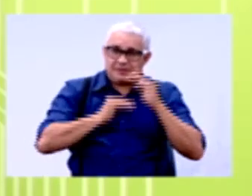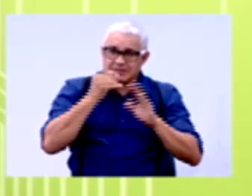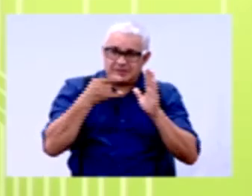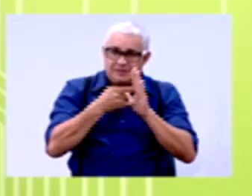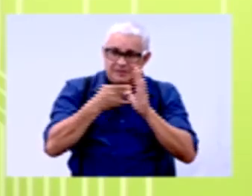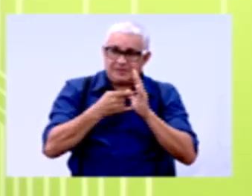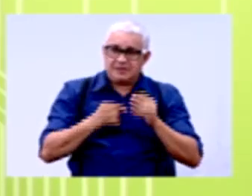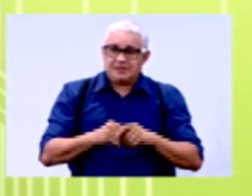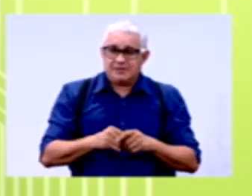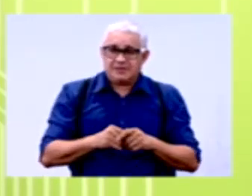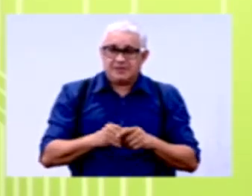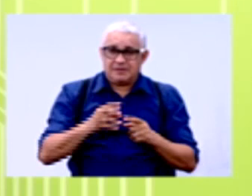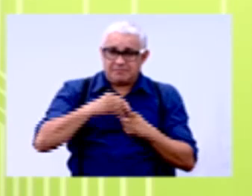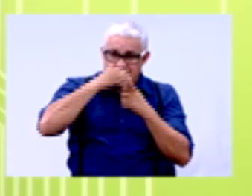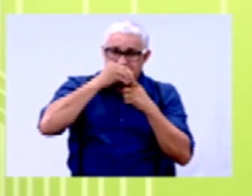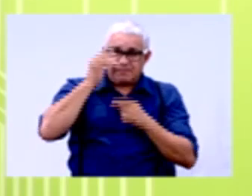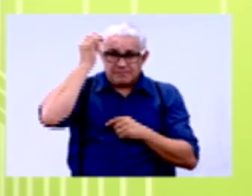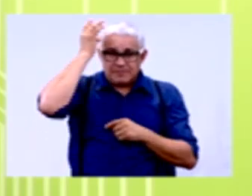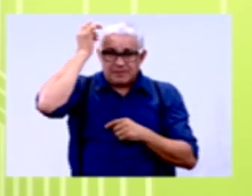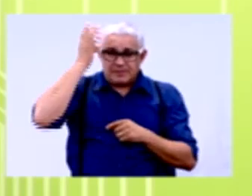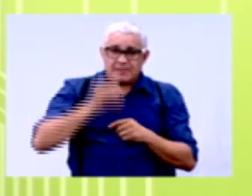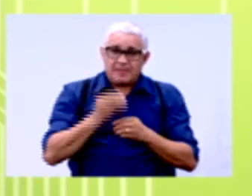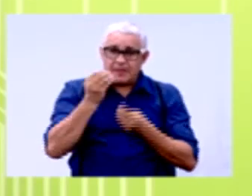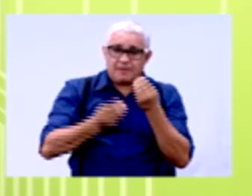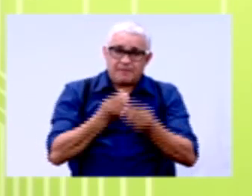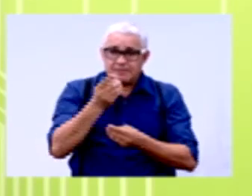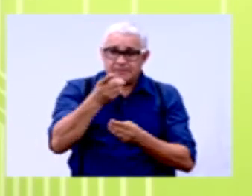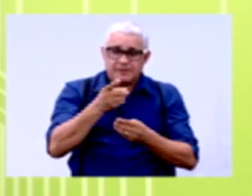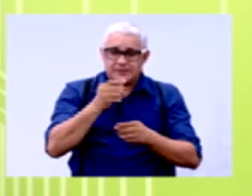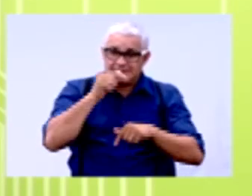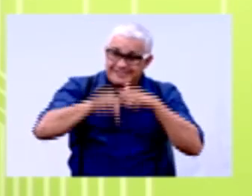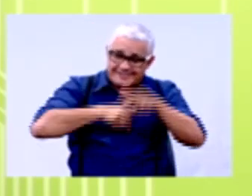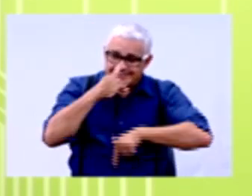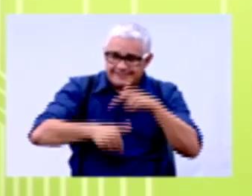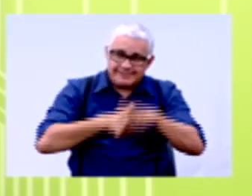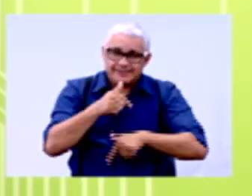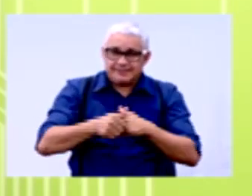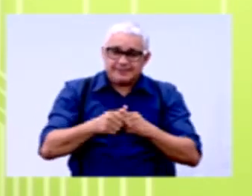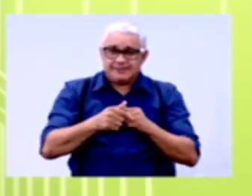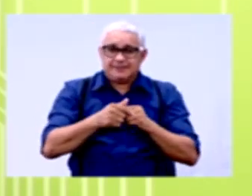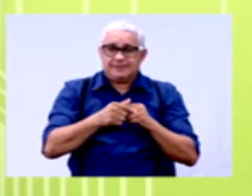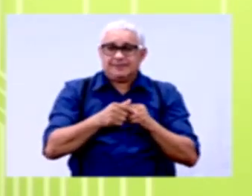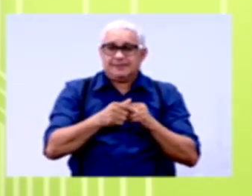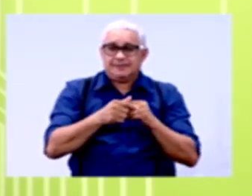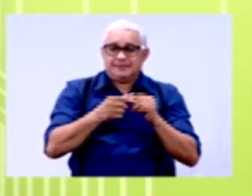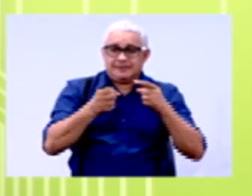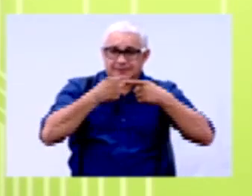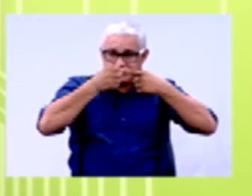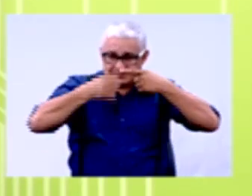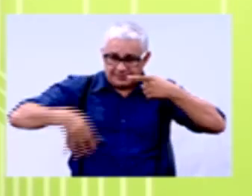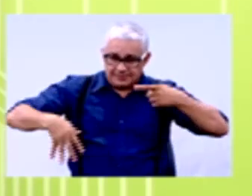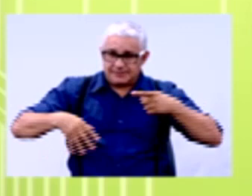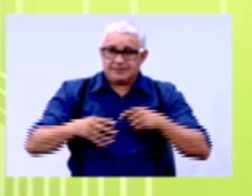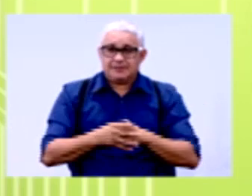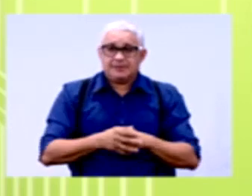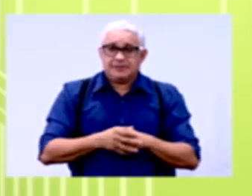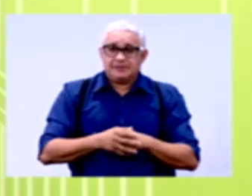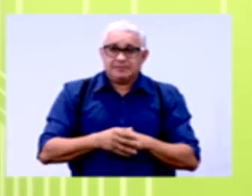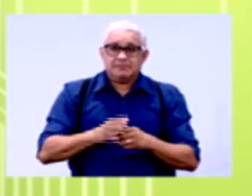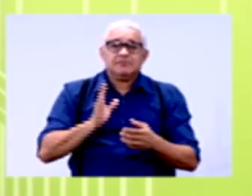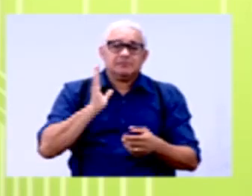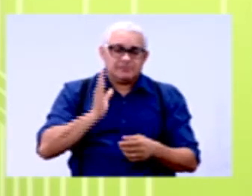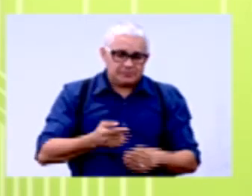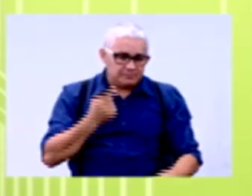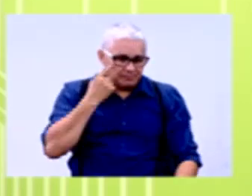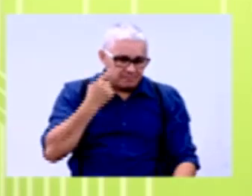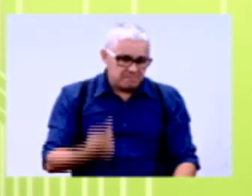desenvolver, principalmente para facilitar a forma como você produz o seu software, né, muita coisa já foi pensada. Então,